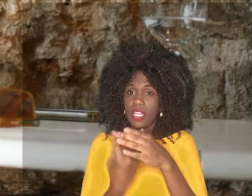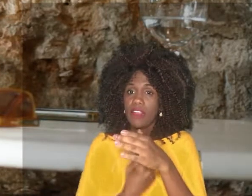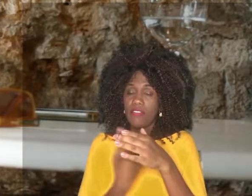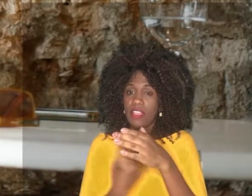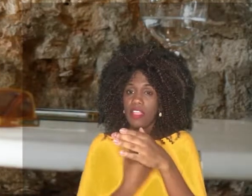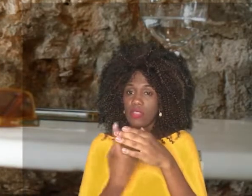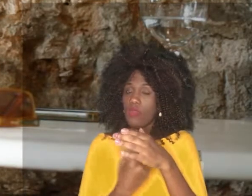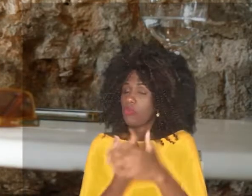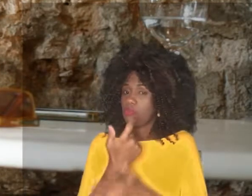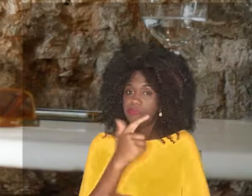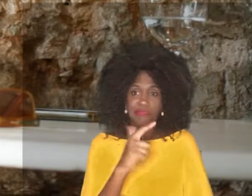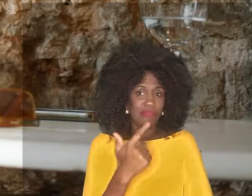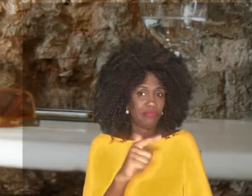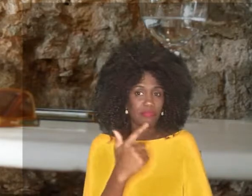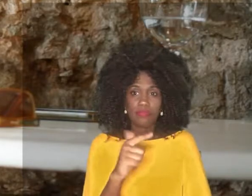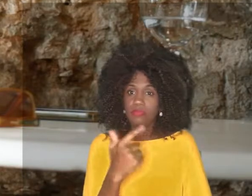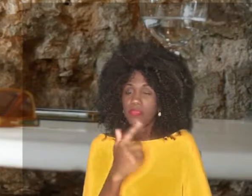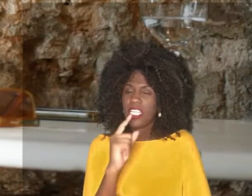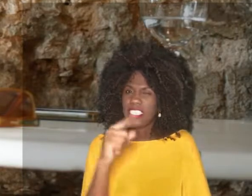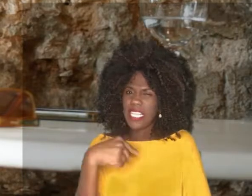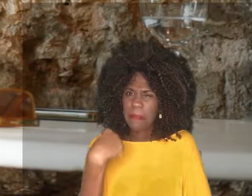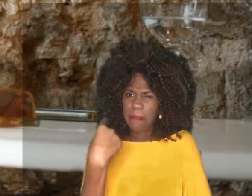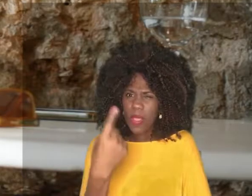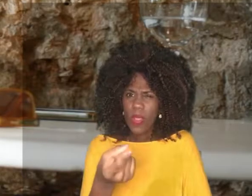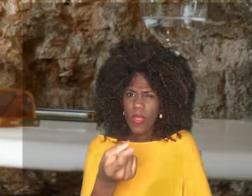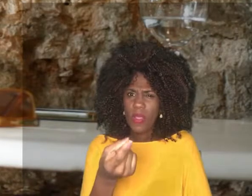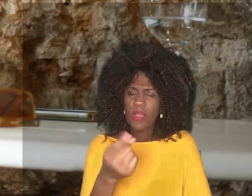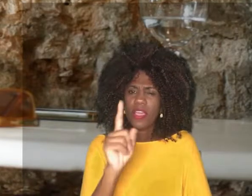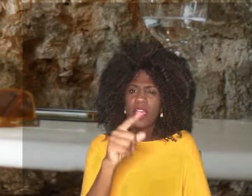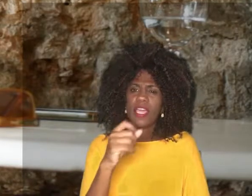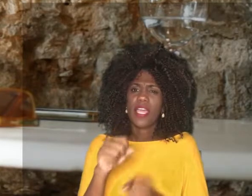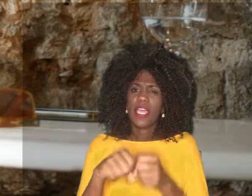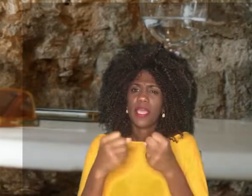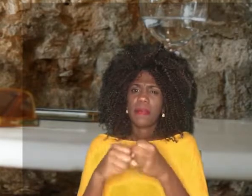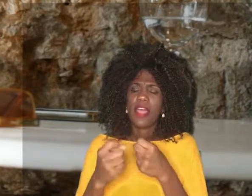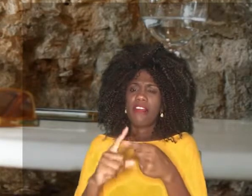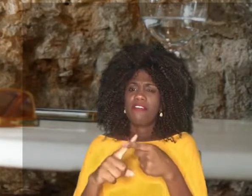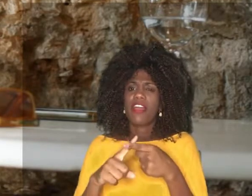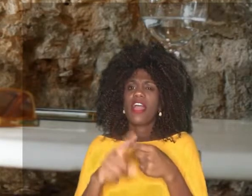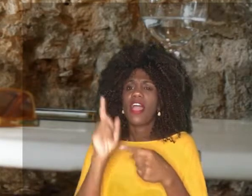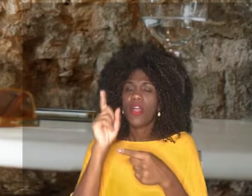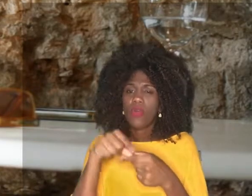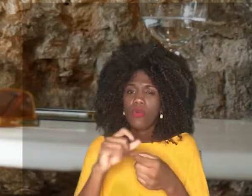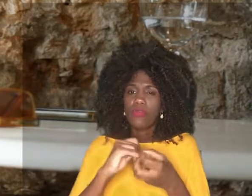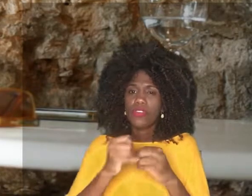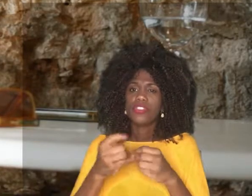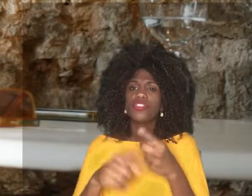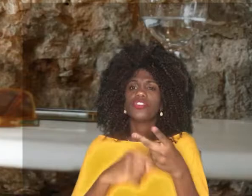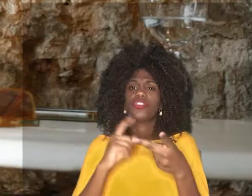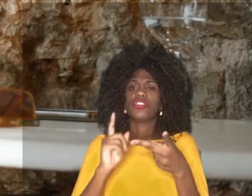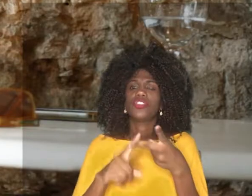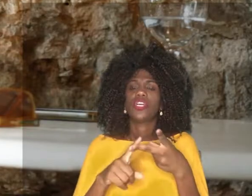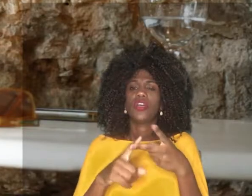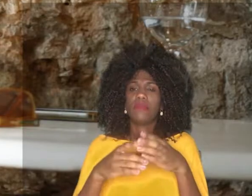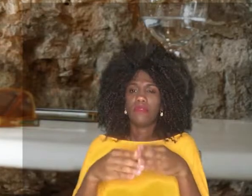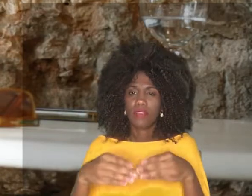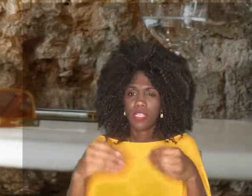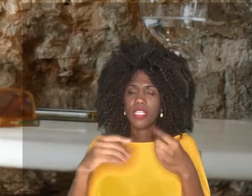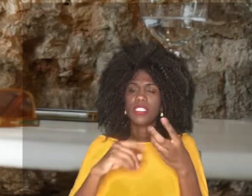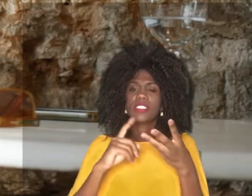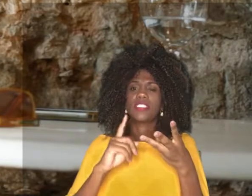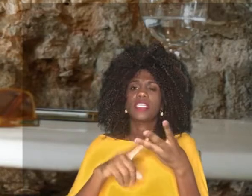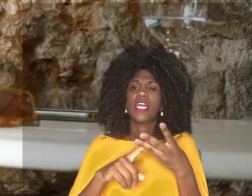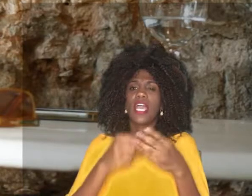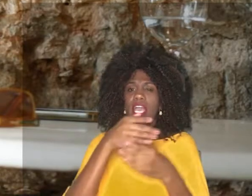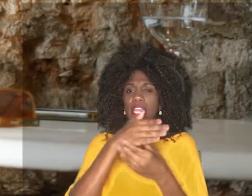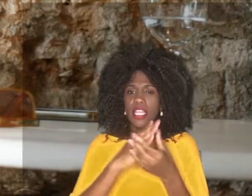o moinho. Né? Ele chegou muito depois, que é o que quebrava o feijão para fazer acarajé, para fazer acaçá, para